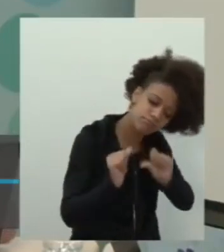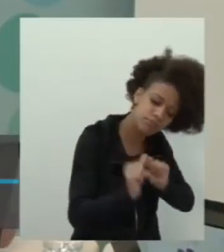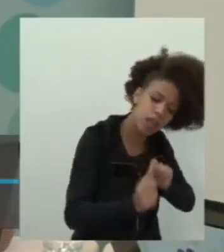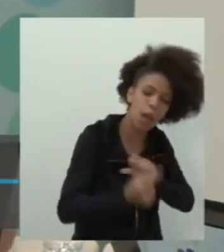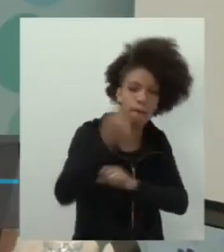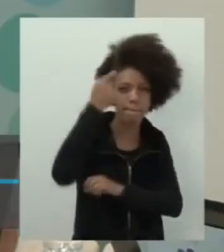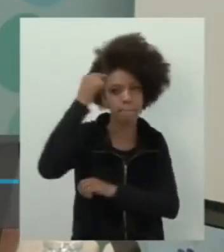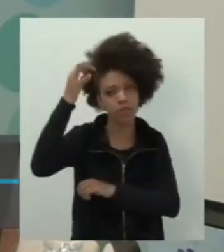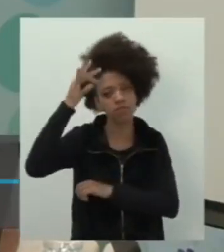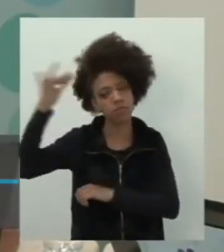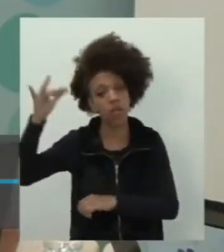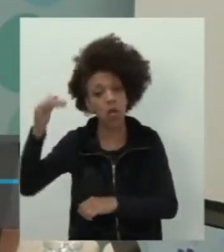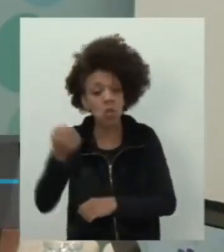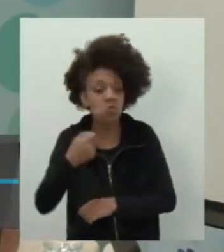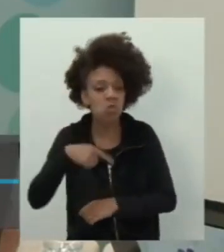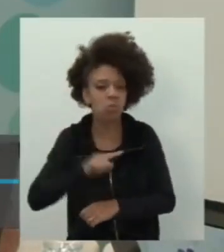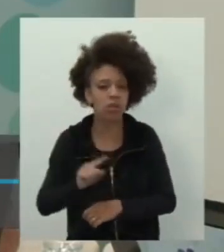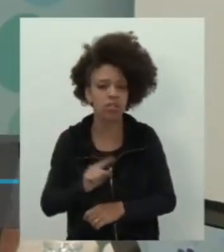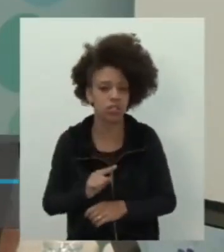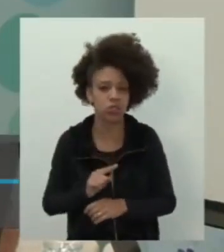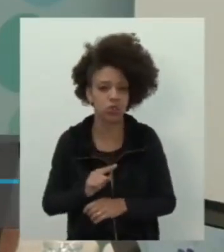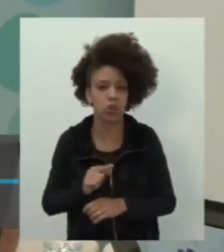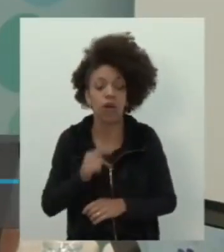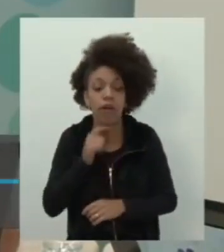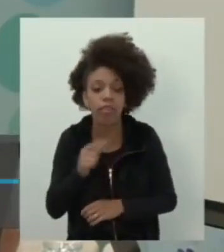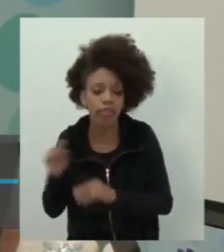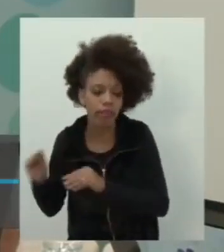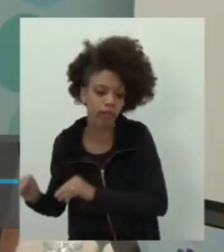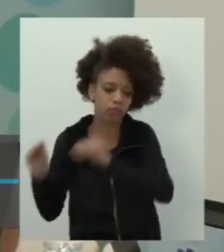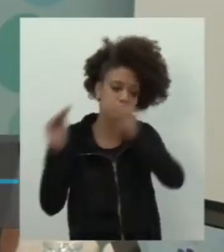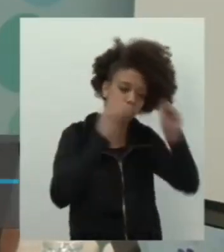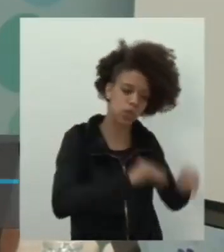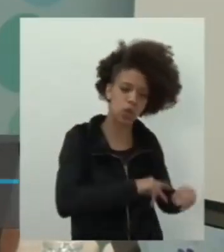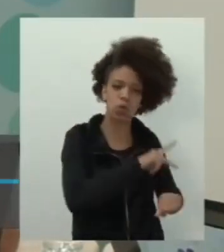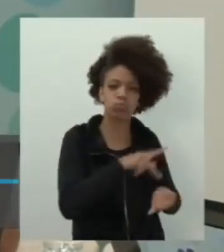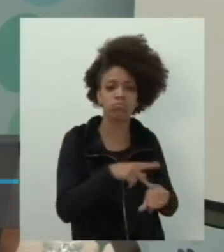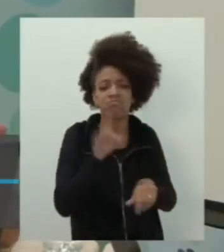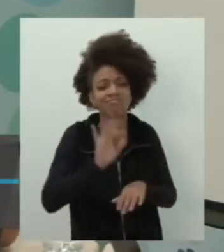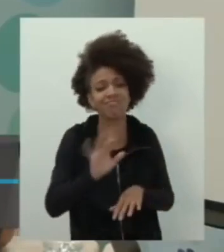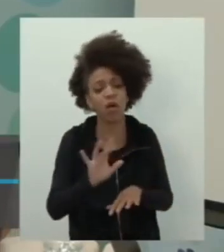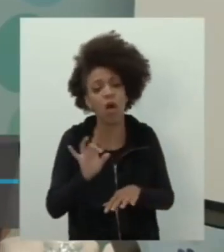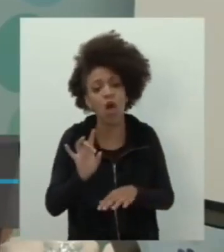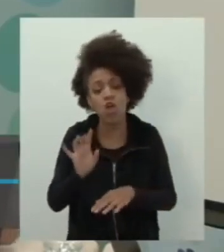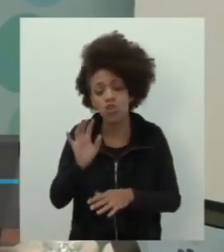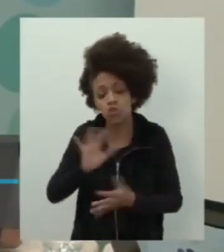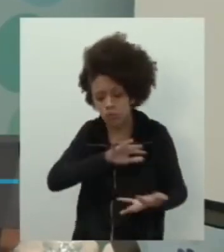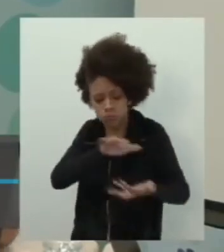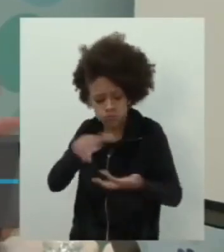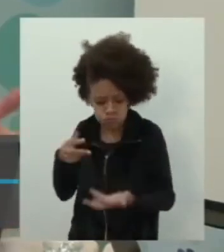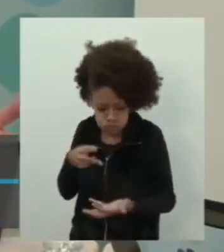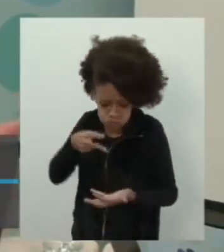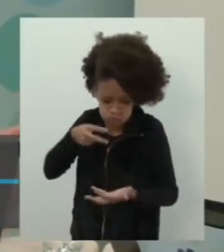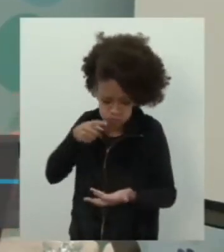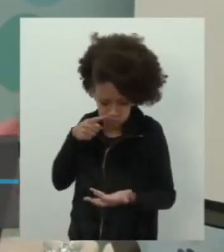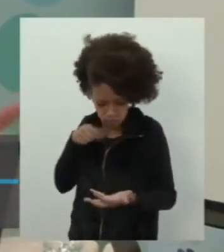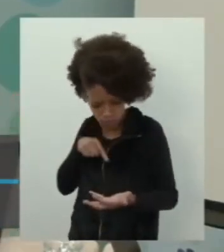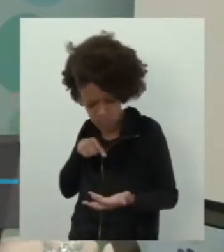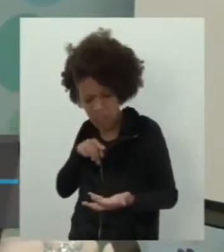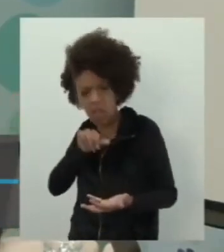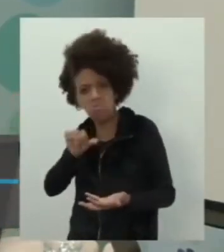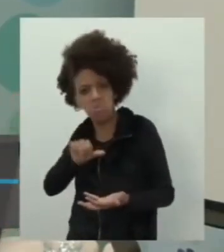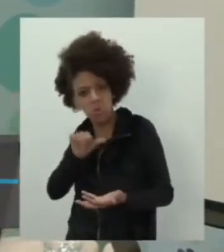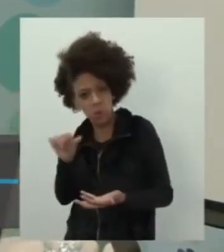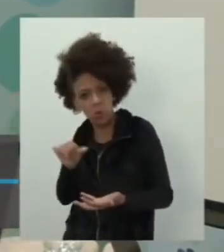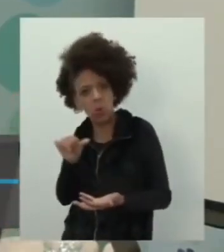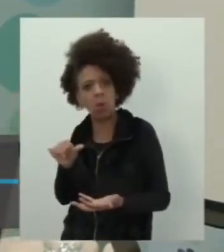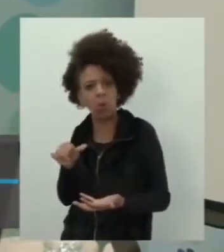Não precisou alguém sair do país, bastou as pessoas perceberem que o mundo mudou. Elas olhavam para um lado, olhavam para o outro, percebiam, nossa, não